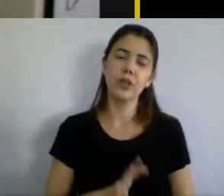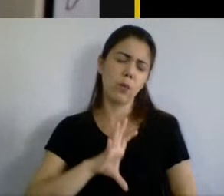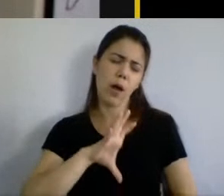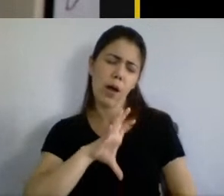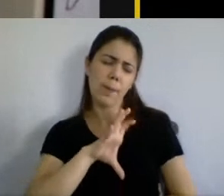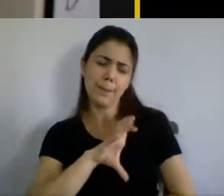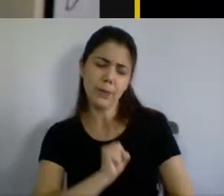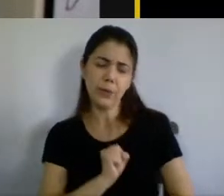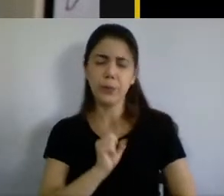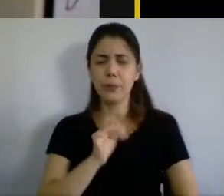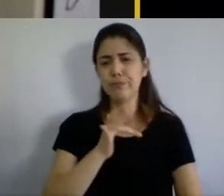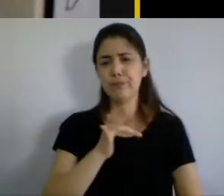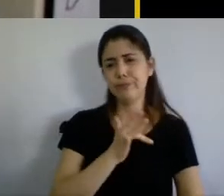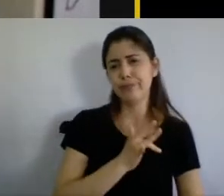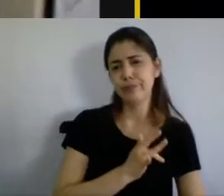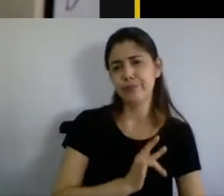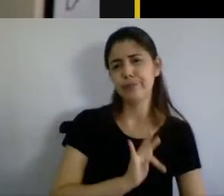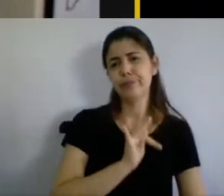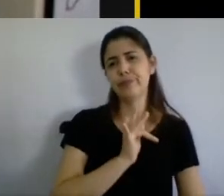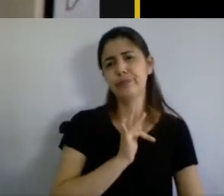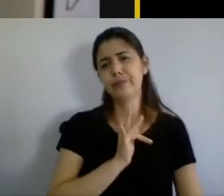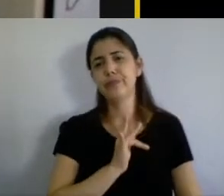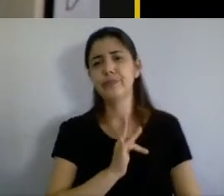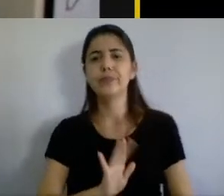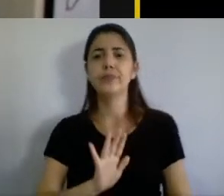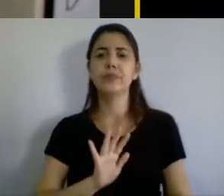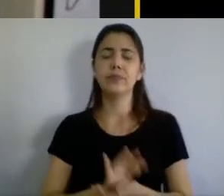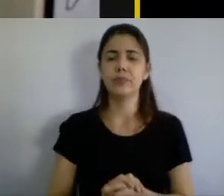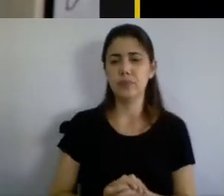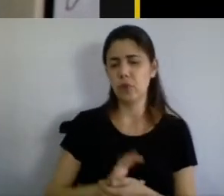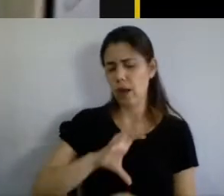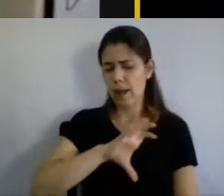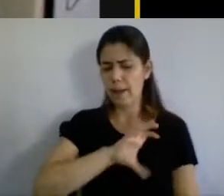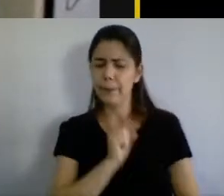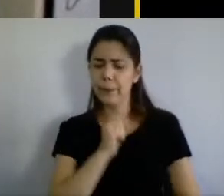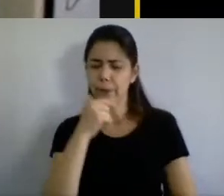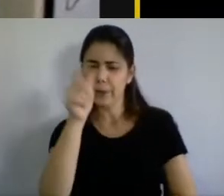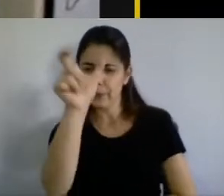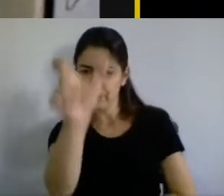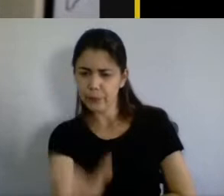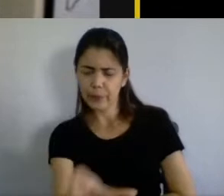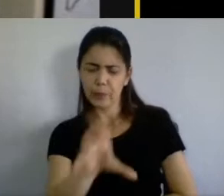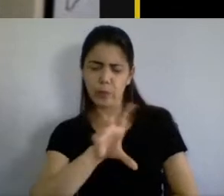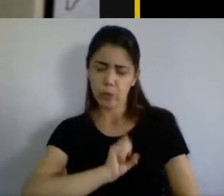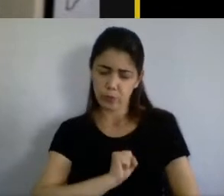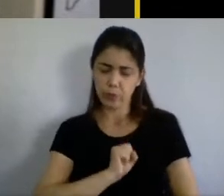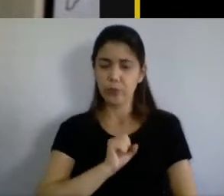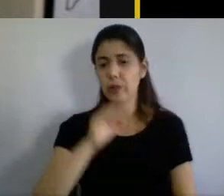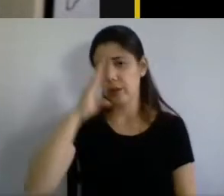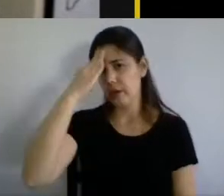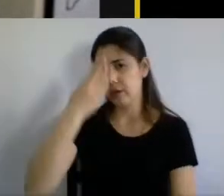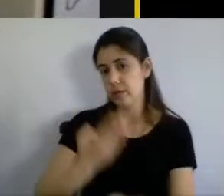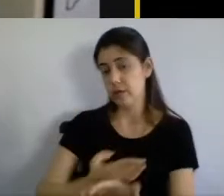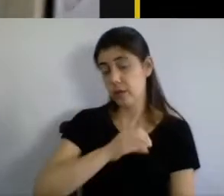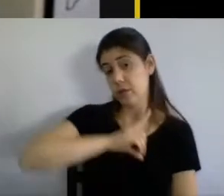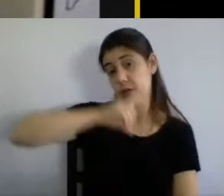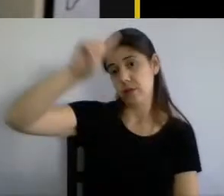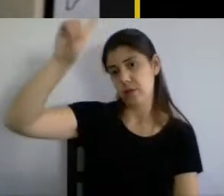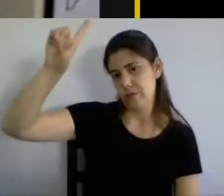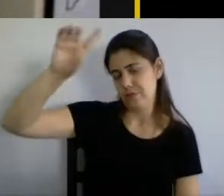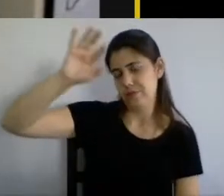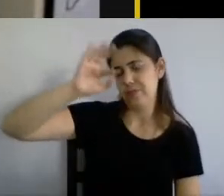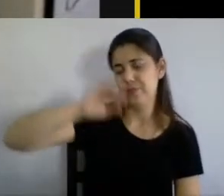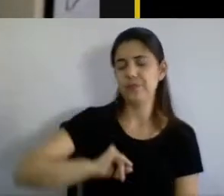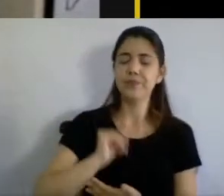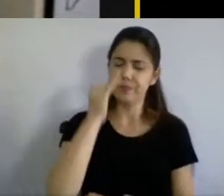a piedade, o amor ao próximo, a crença em Deus, a fé, a esperança, a caridade,